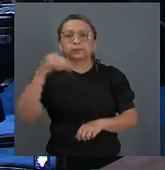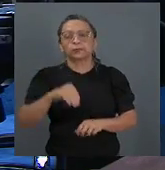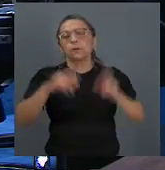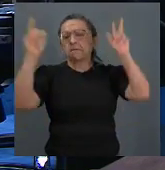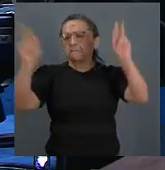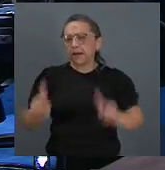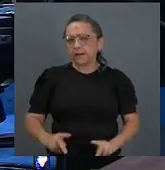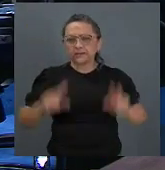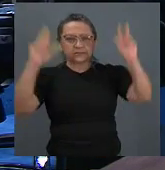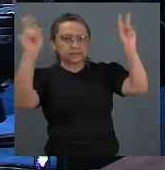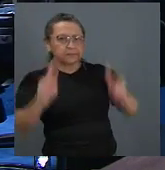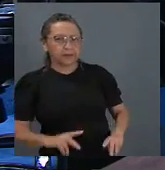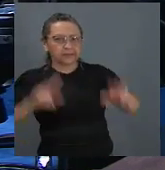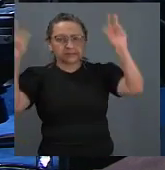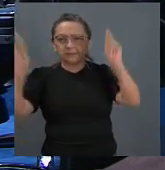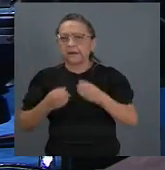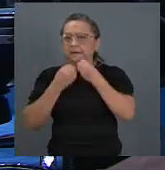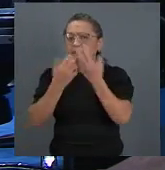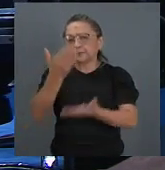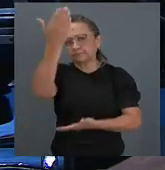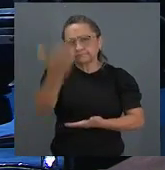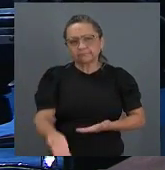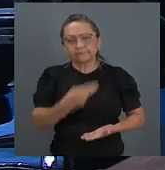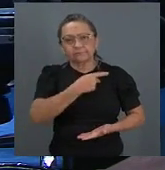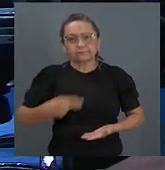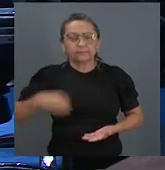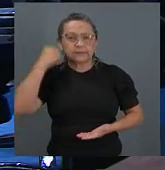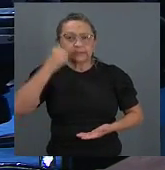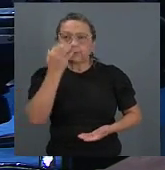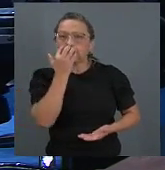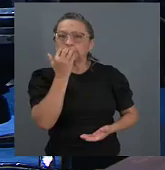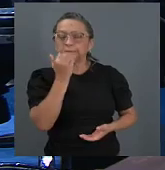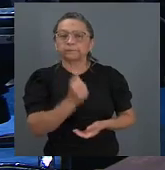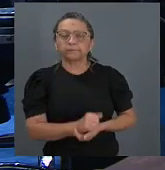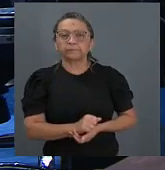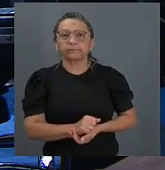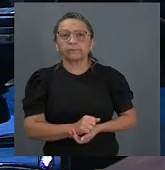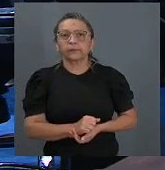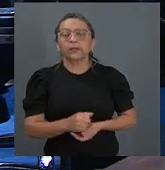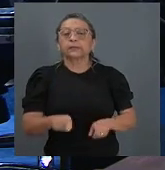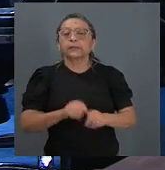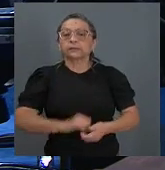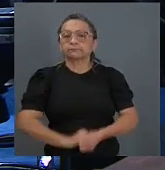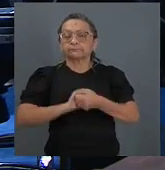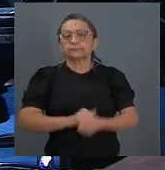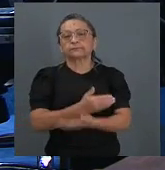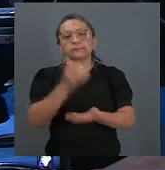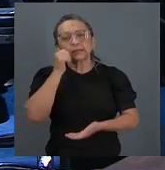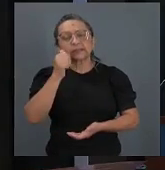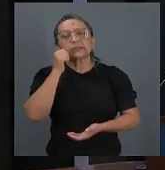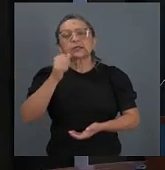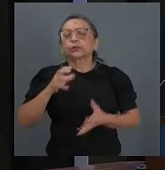vai sair? Paz e bem, senhor presidente, senador Chico Rodrigues. Quero cumprimentar a senhora senadora,